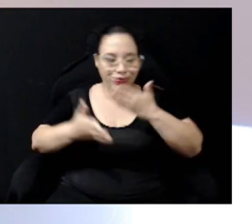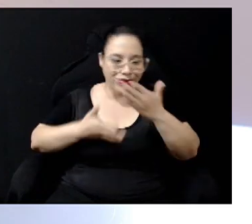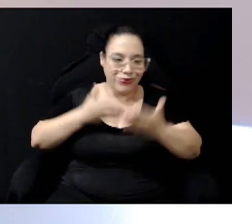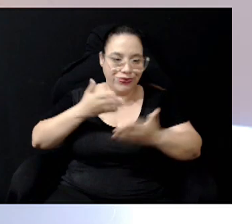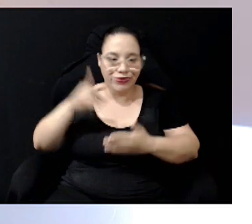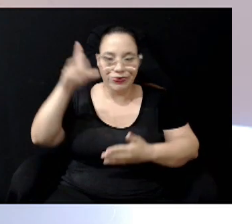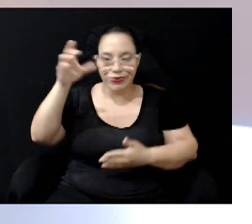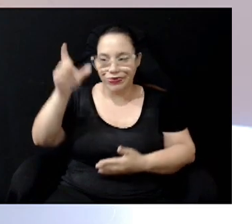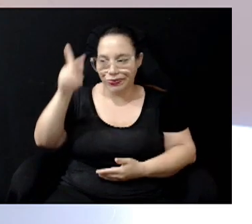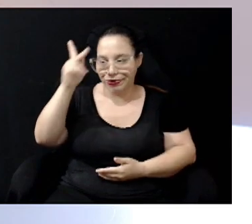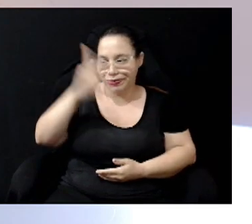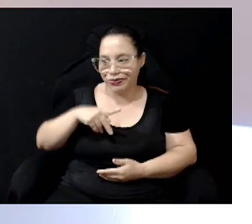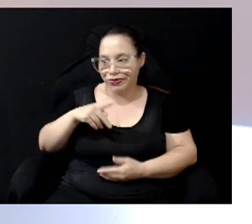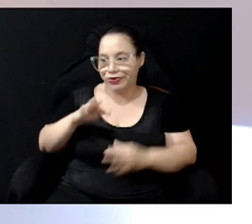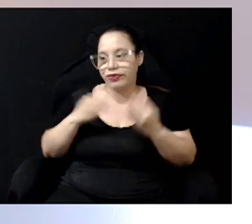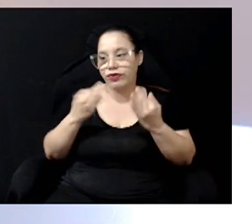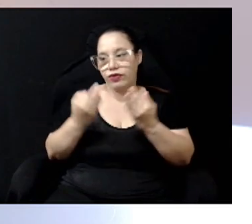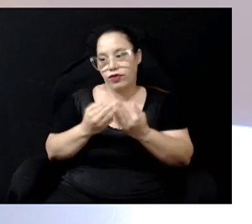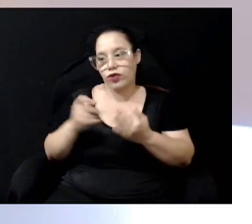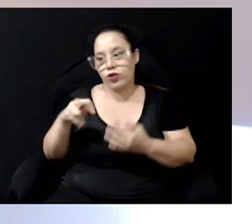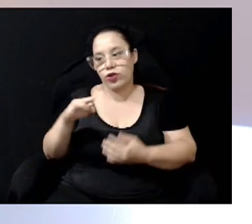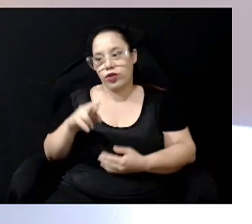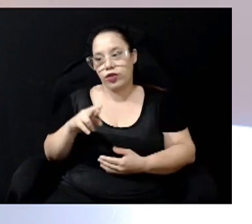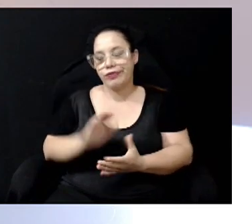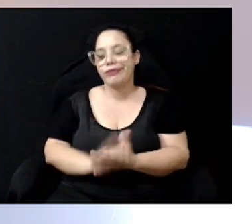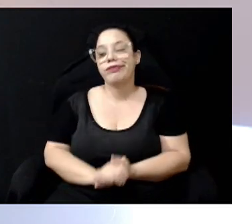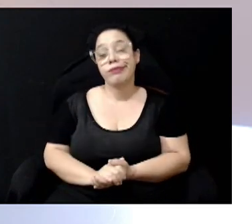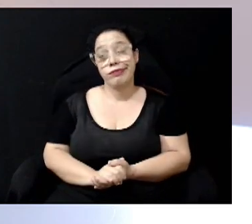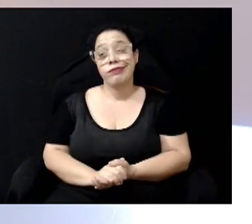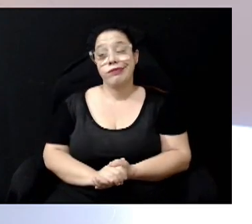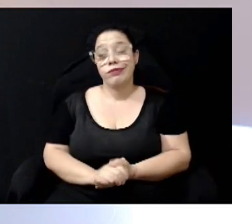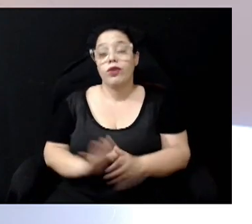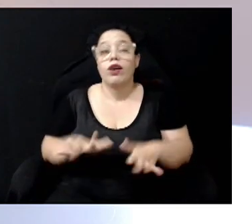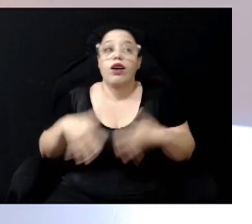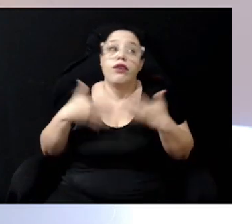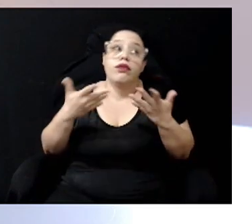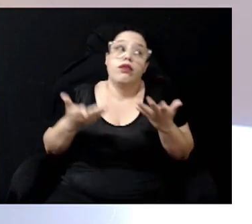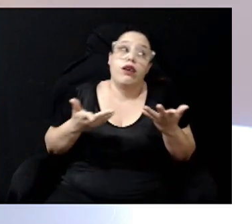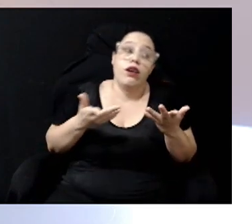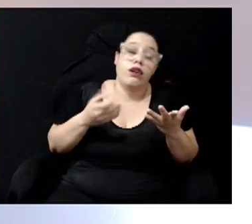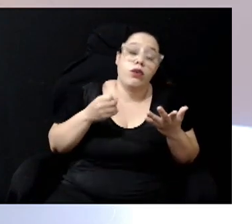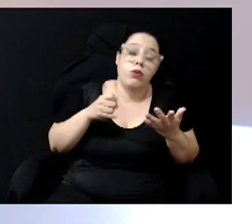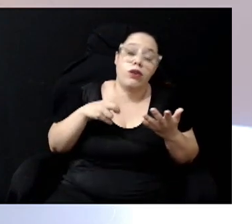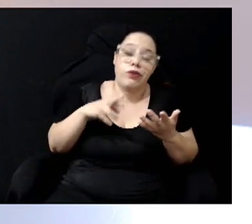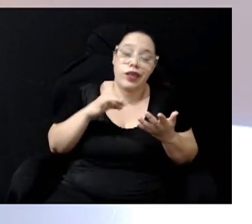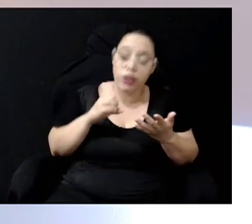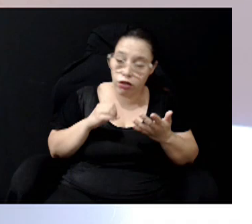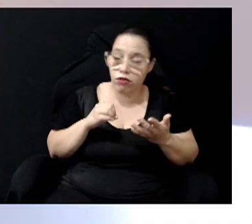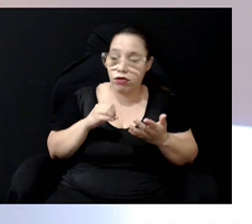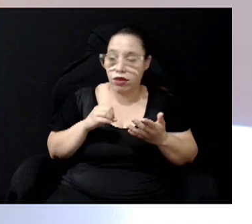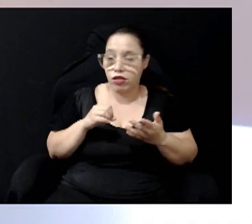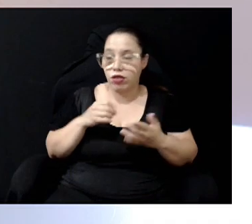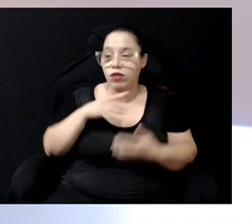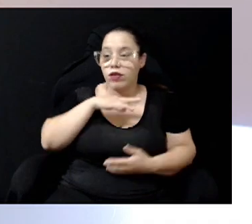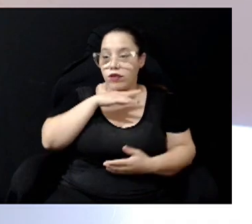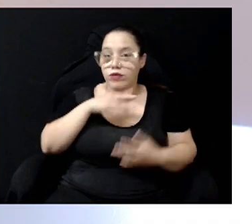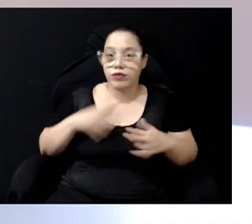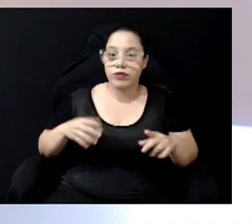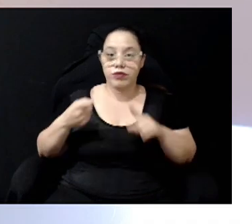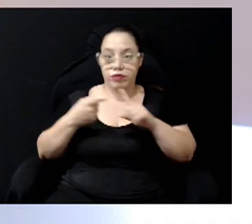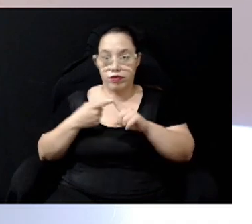sistema familiar e do próprio tutor, né? Então, quais são os benefícios? Os benefícios para o animal são do